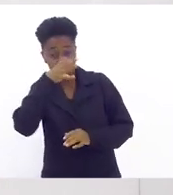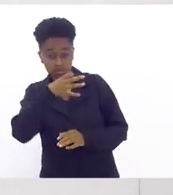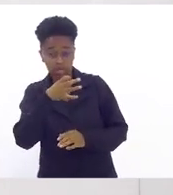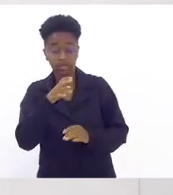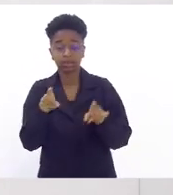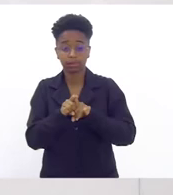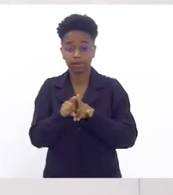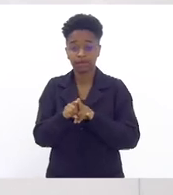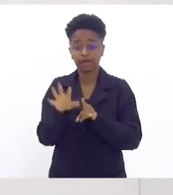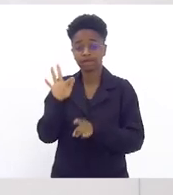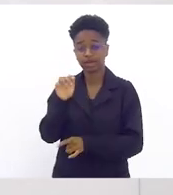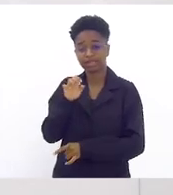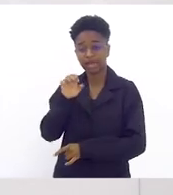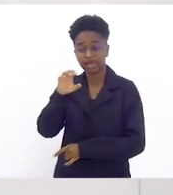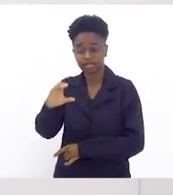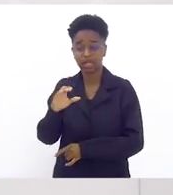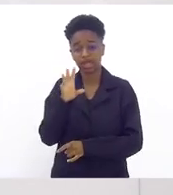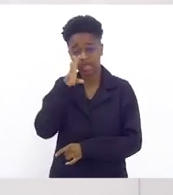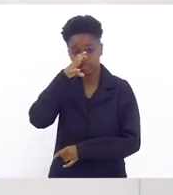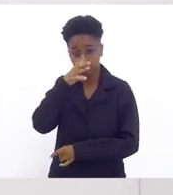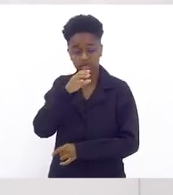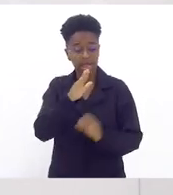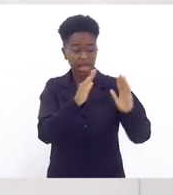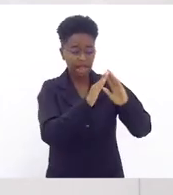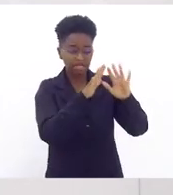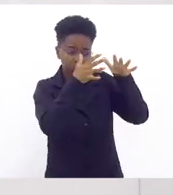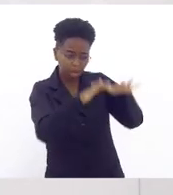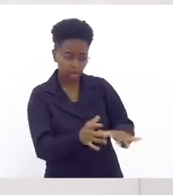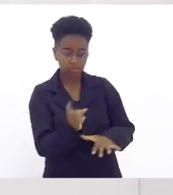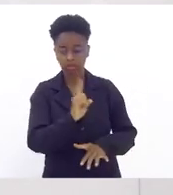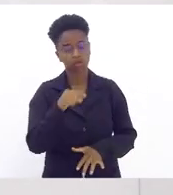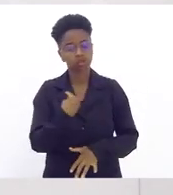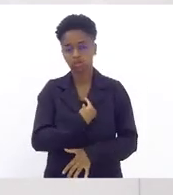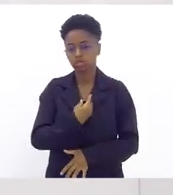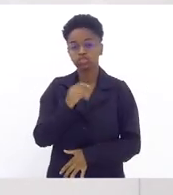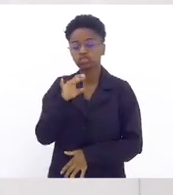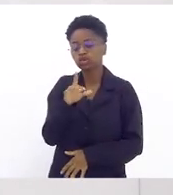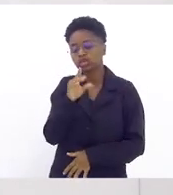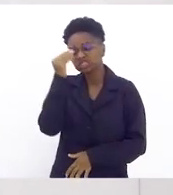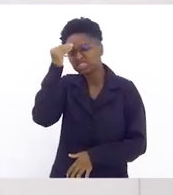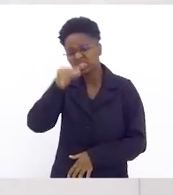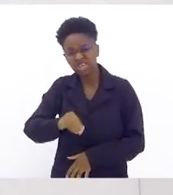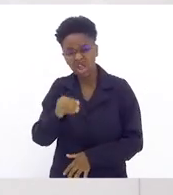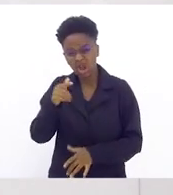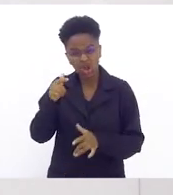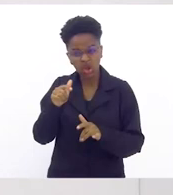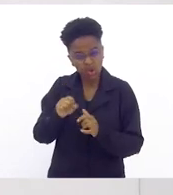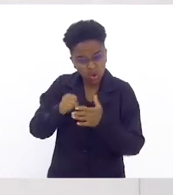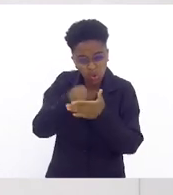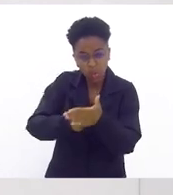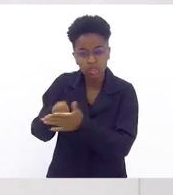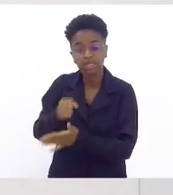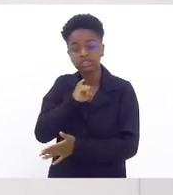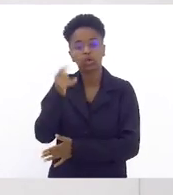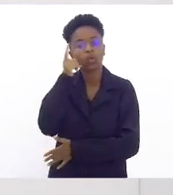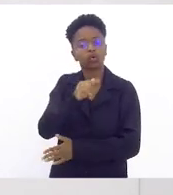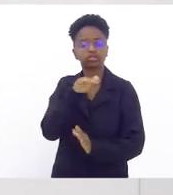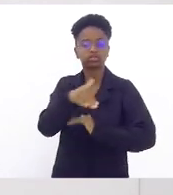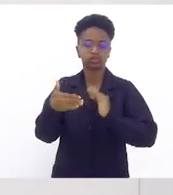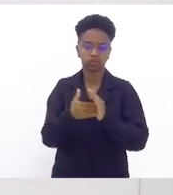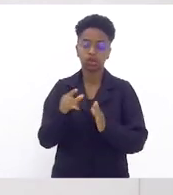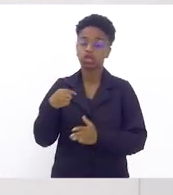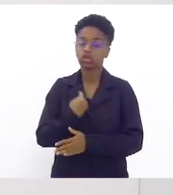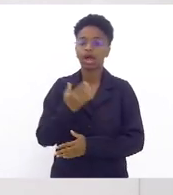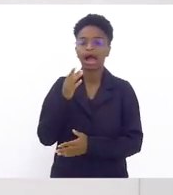e o casarão não vai cair e a gente só vai sair da luta e só vamos sair da luta mesmo quando tudo estiver garantido a gente